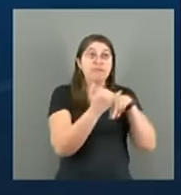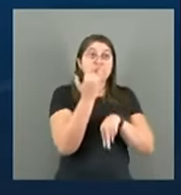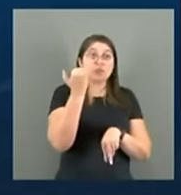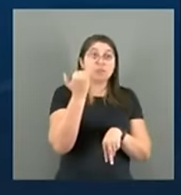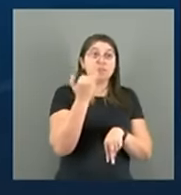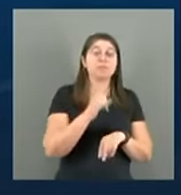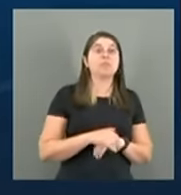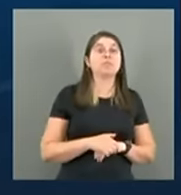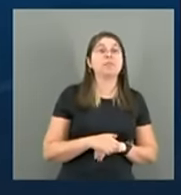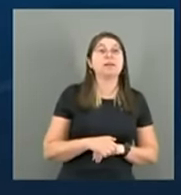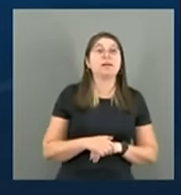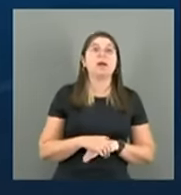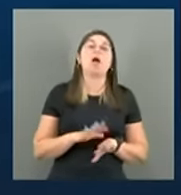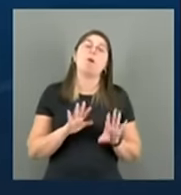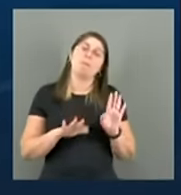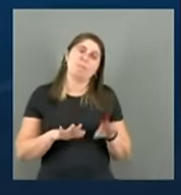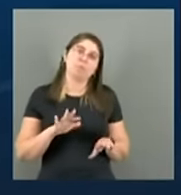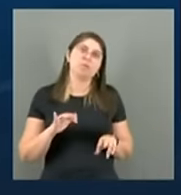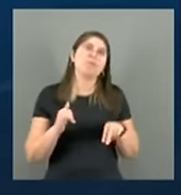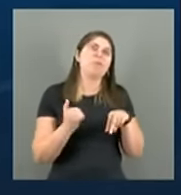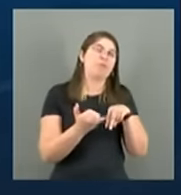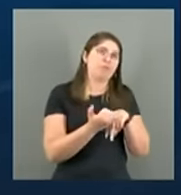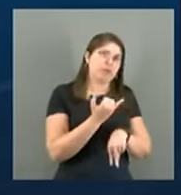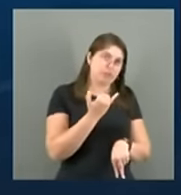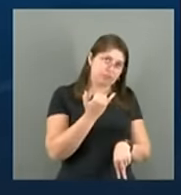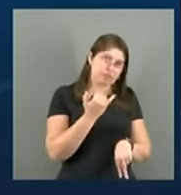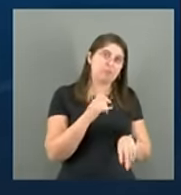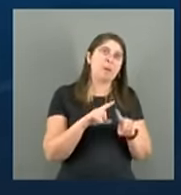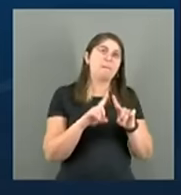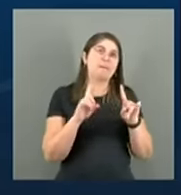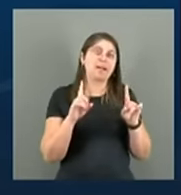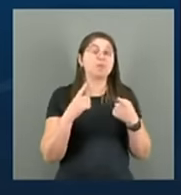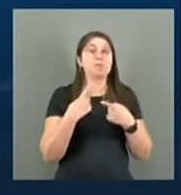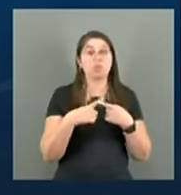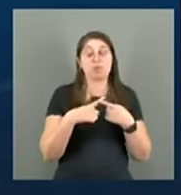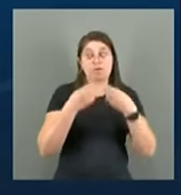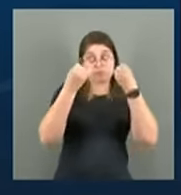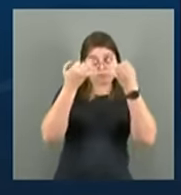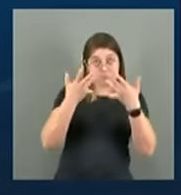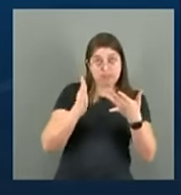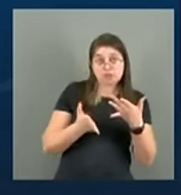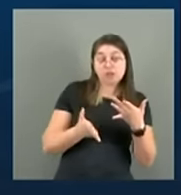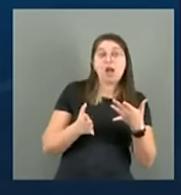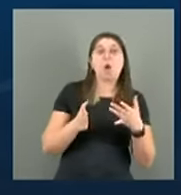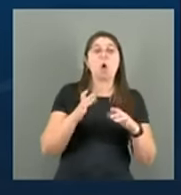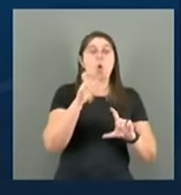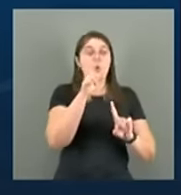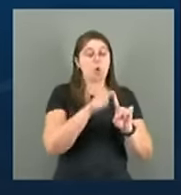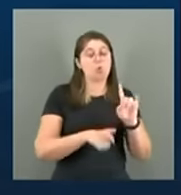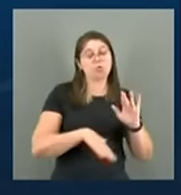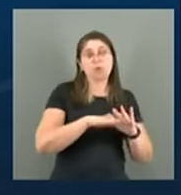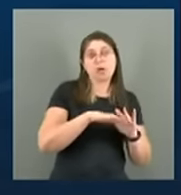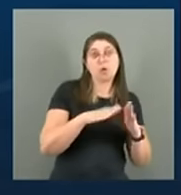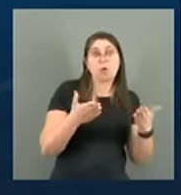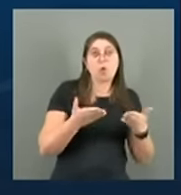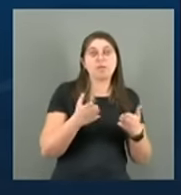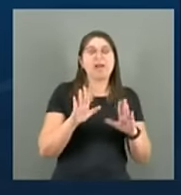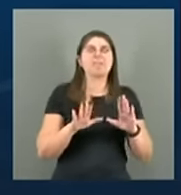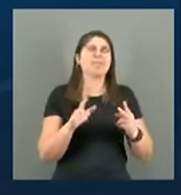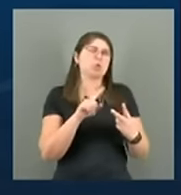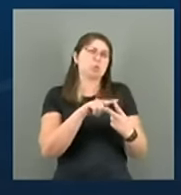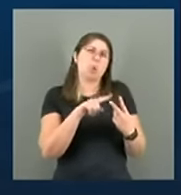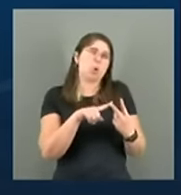muitas das vezes pode ser vítima desinteressada, porque, acabei de te falar, os jogadores hoje, às vezes, dois